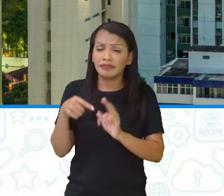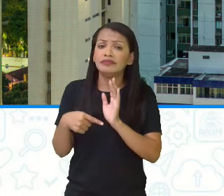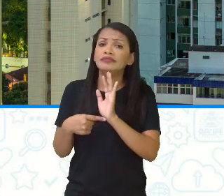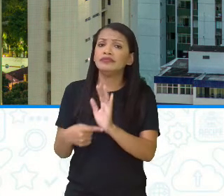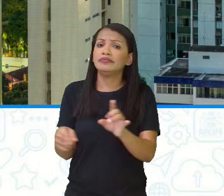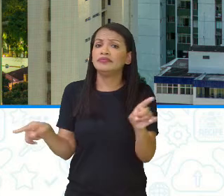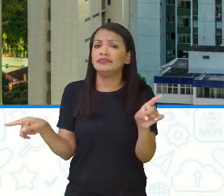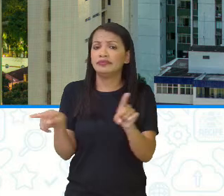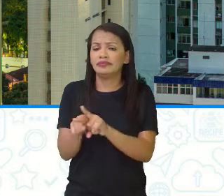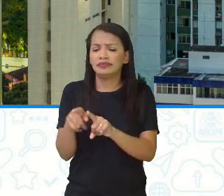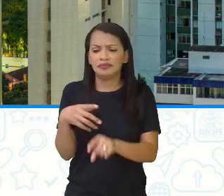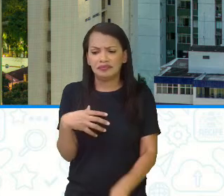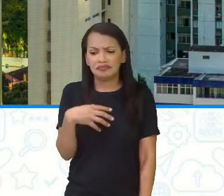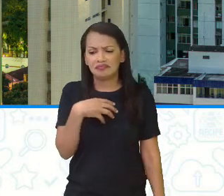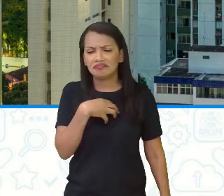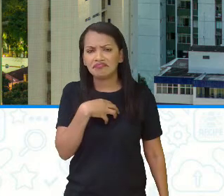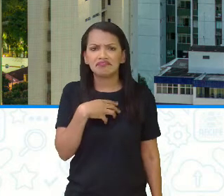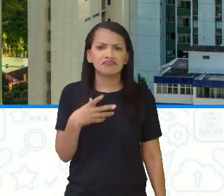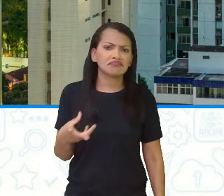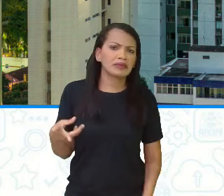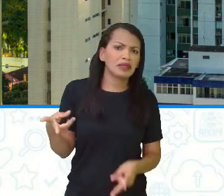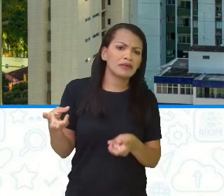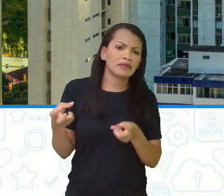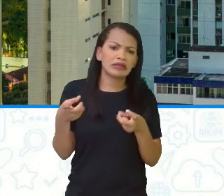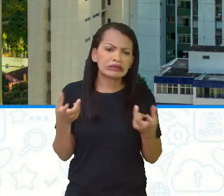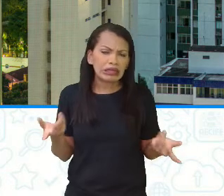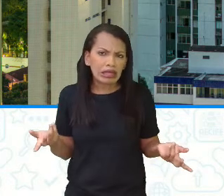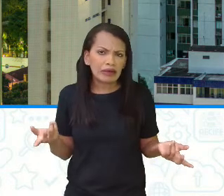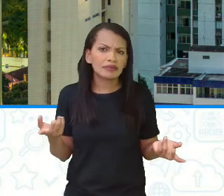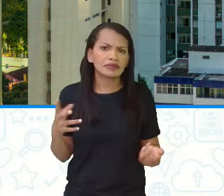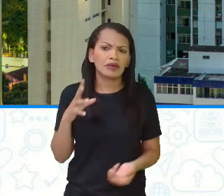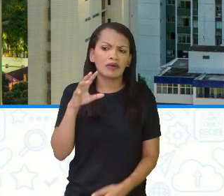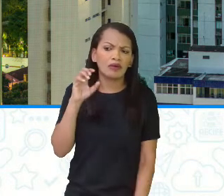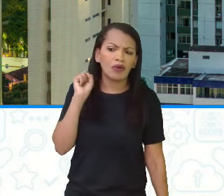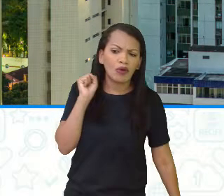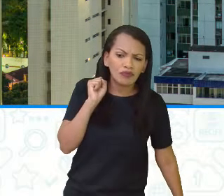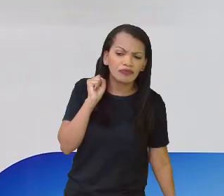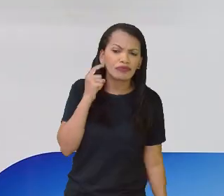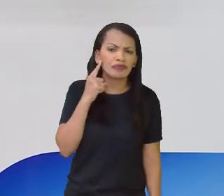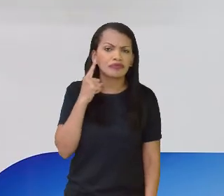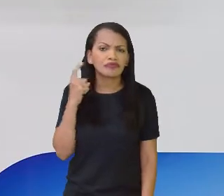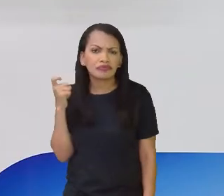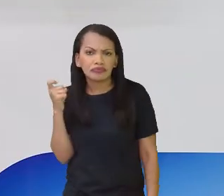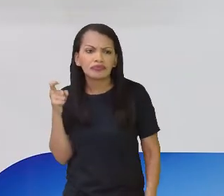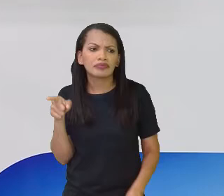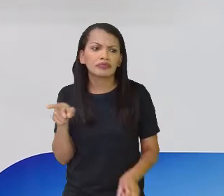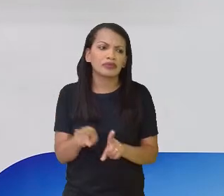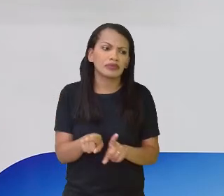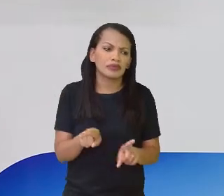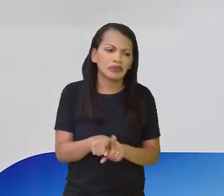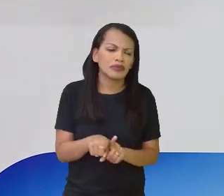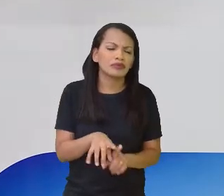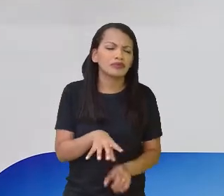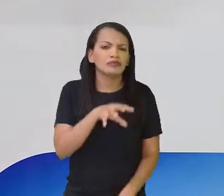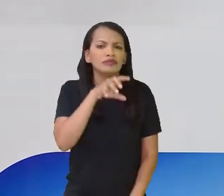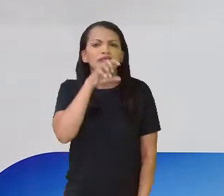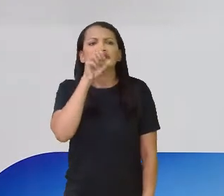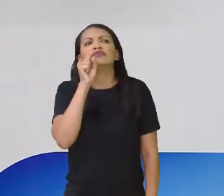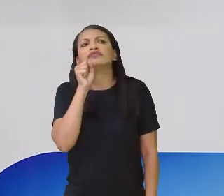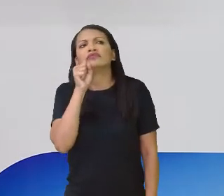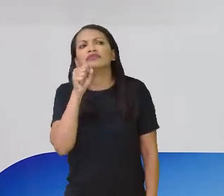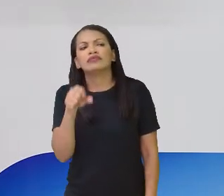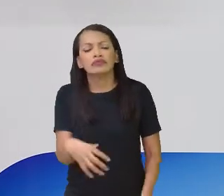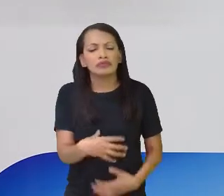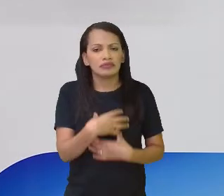gente sente, a gente percebe, a gente ouve. Também utiliza os outros sentidos para distinguir aí